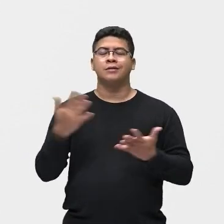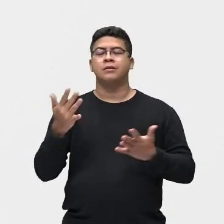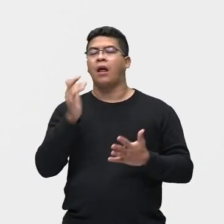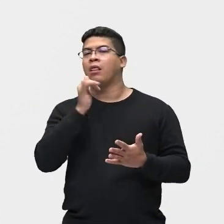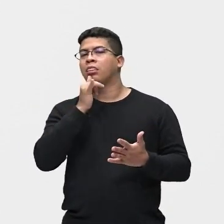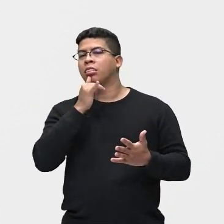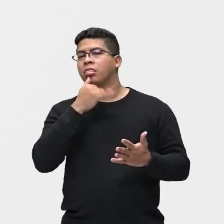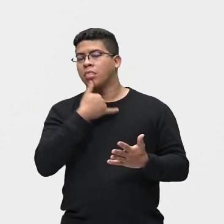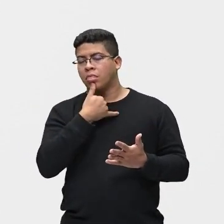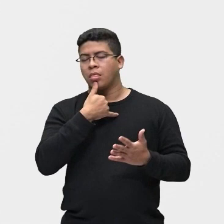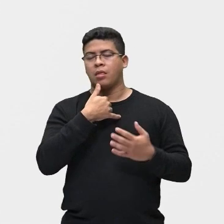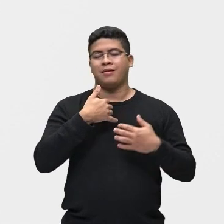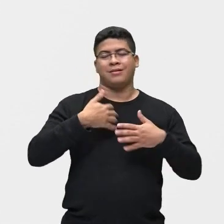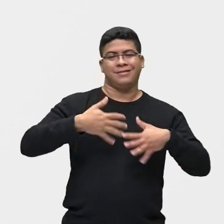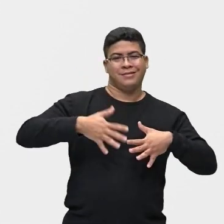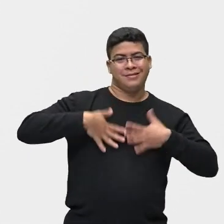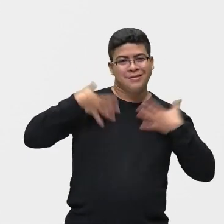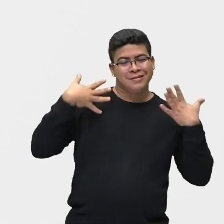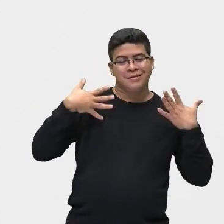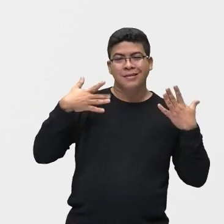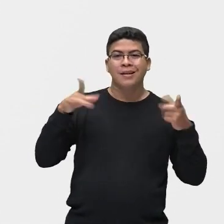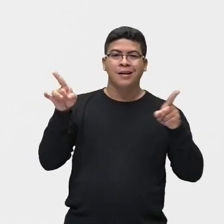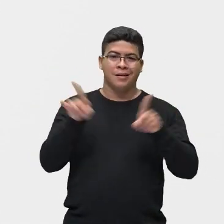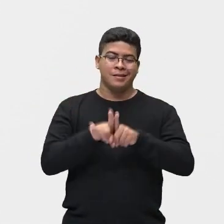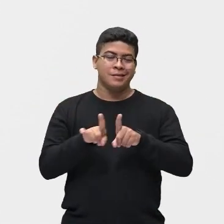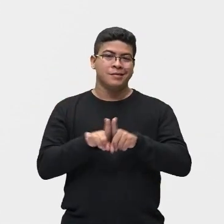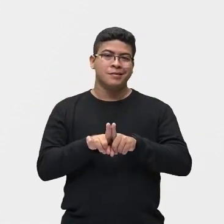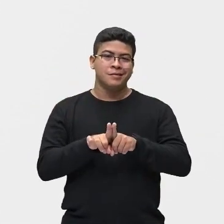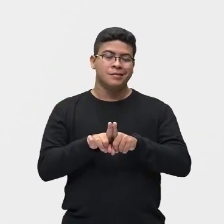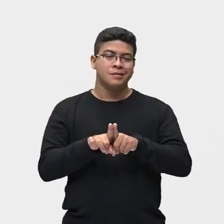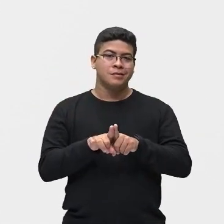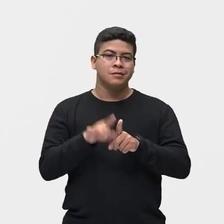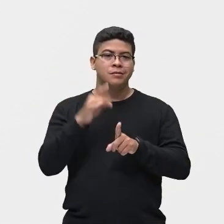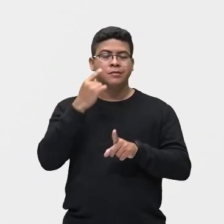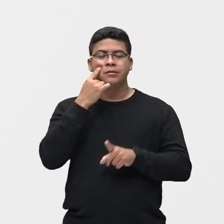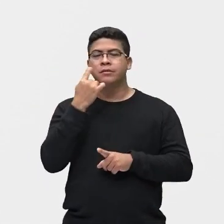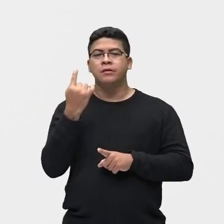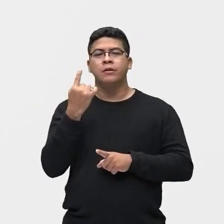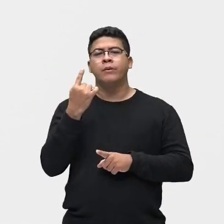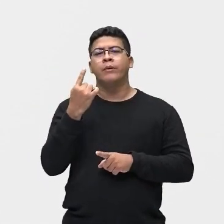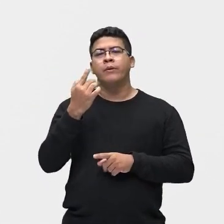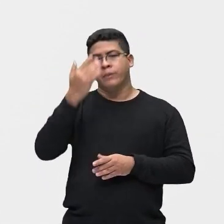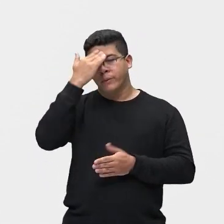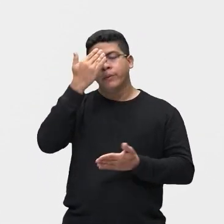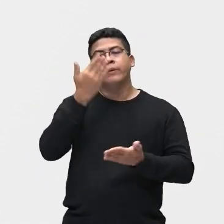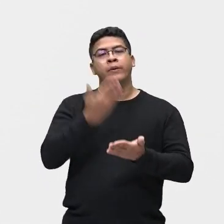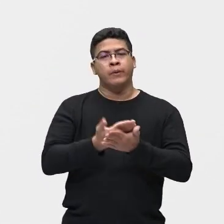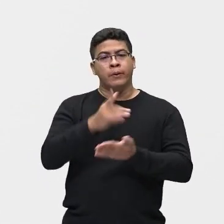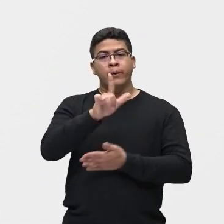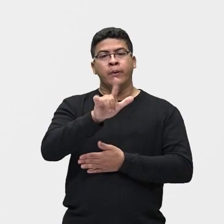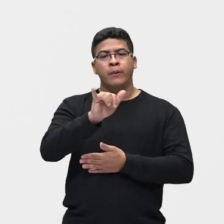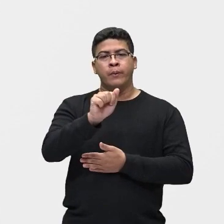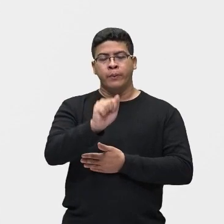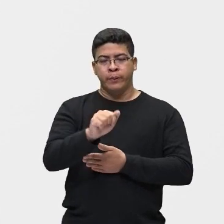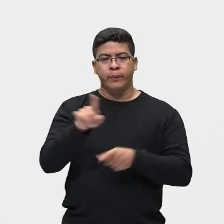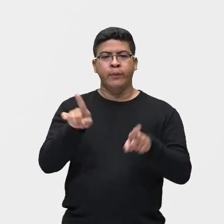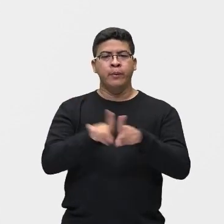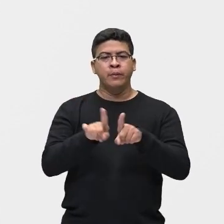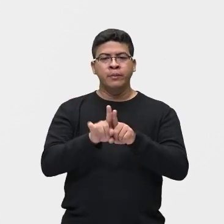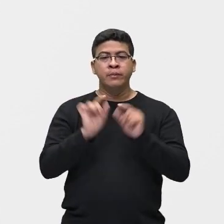ser humano. Como assim? Lia Abbas acreditava piamente que o